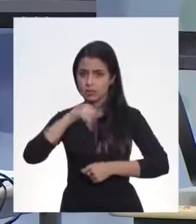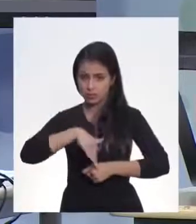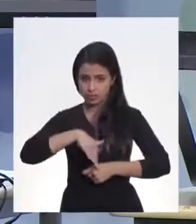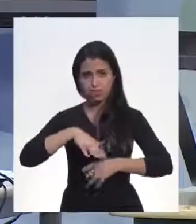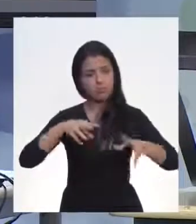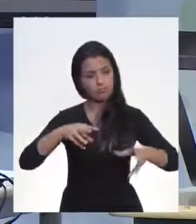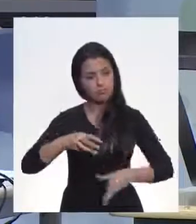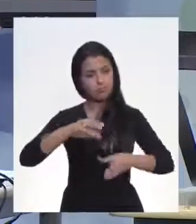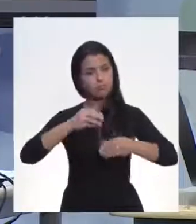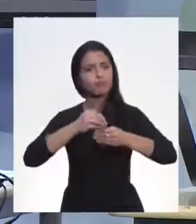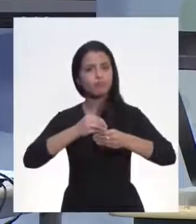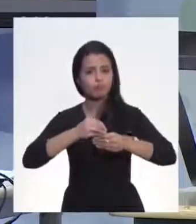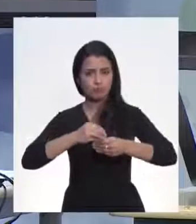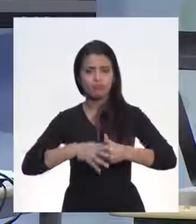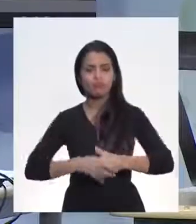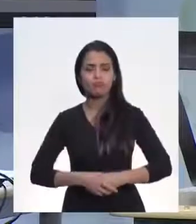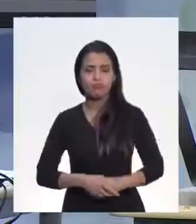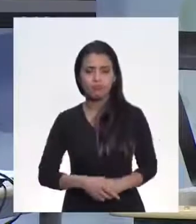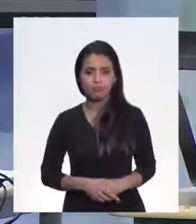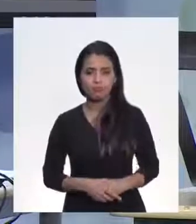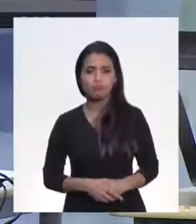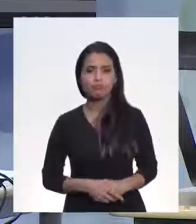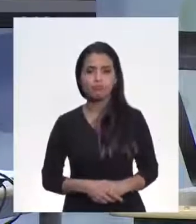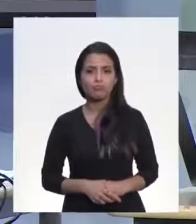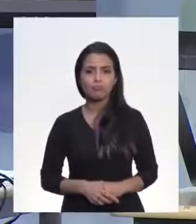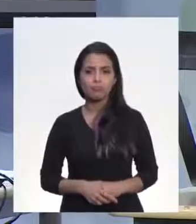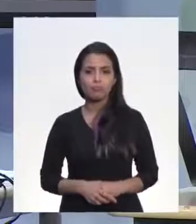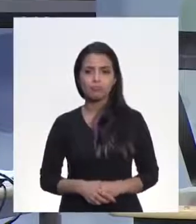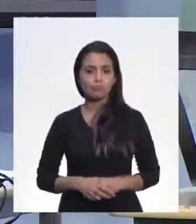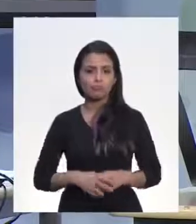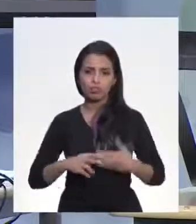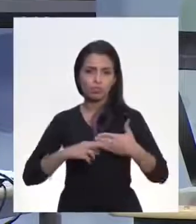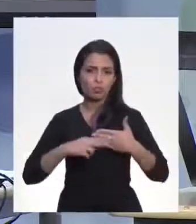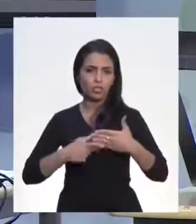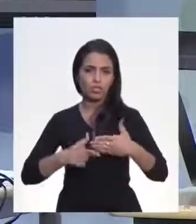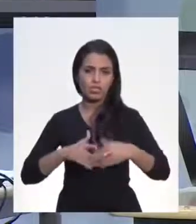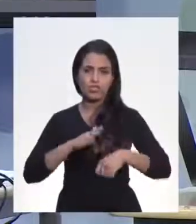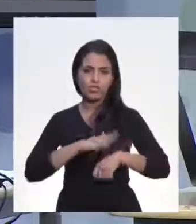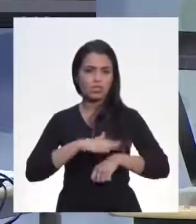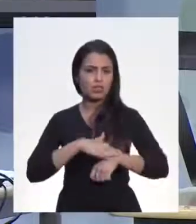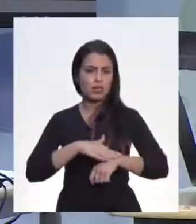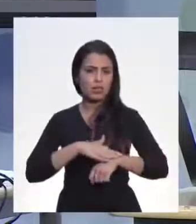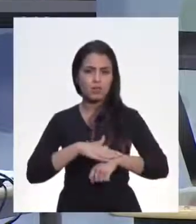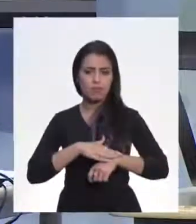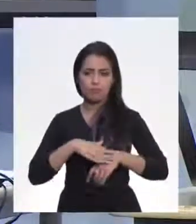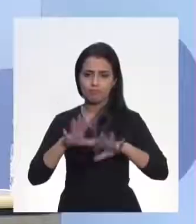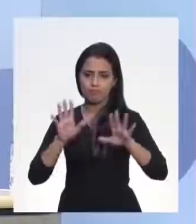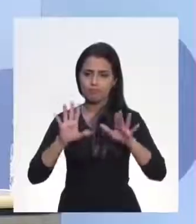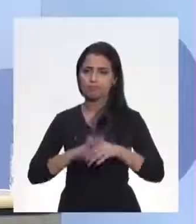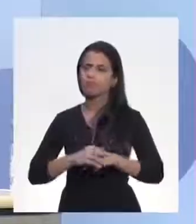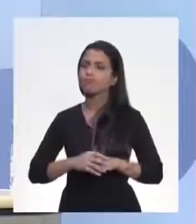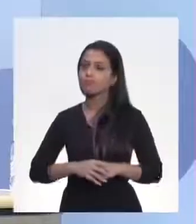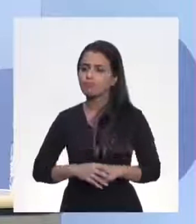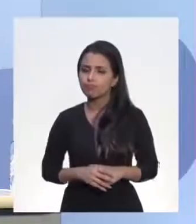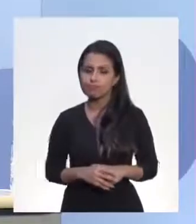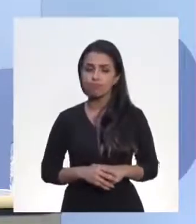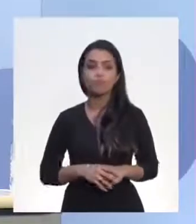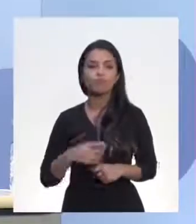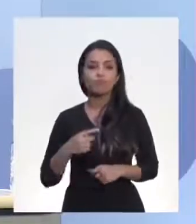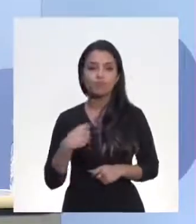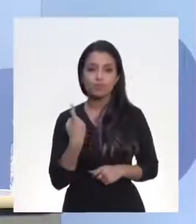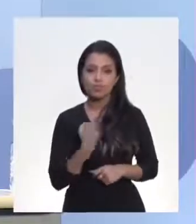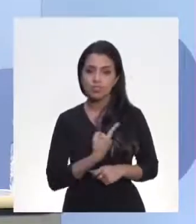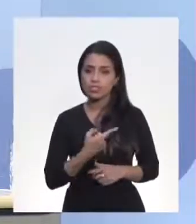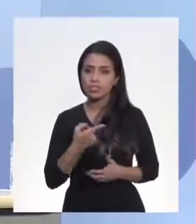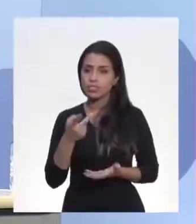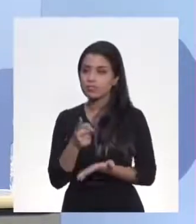atribuição de algum valor diferente, né? De uma circunstância aí de tempo, de modo, de finalidade, de consequência. A gente